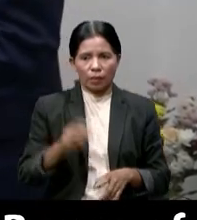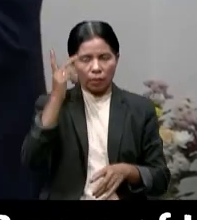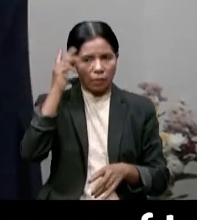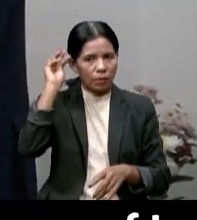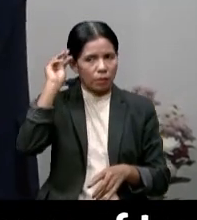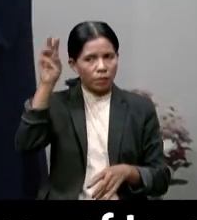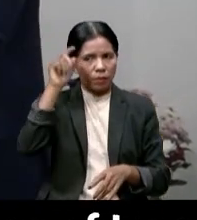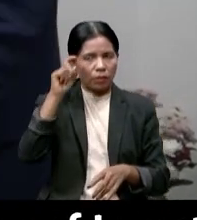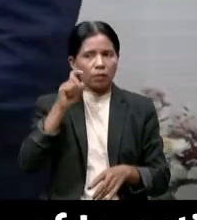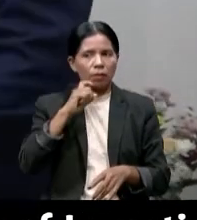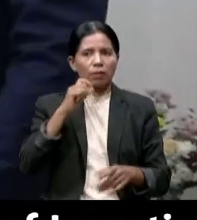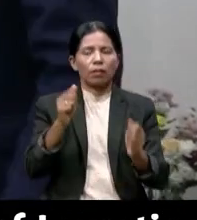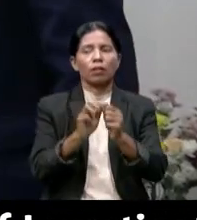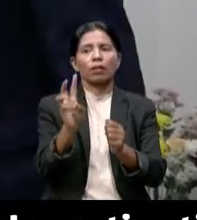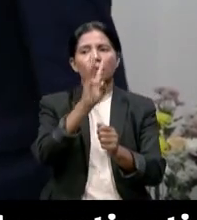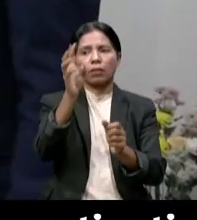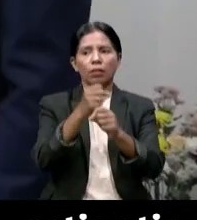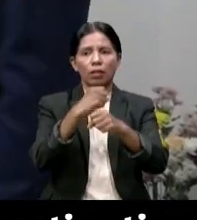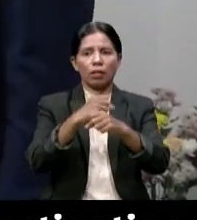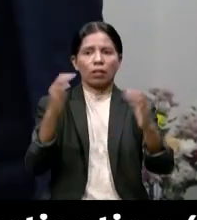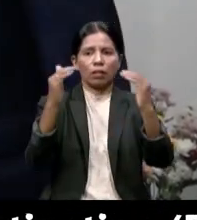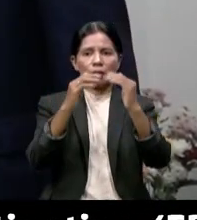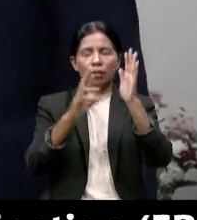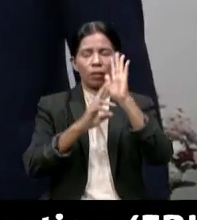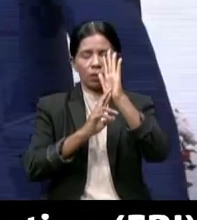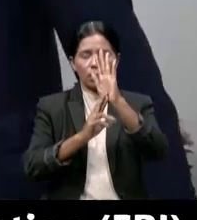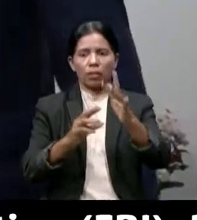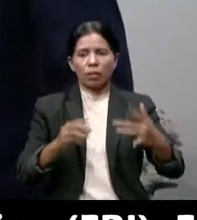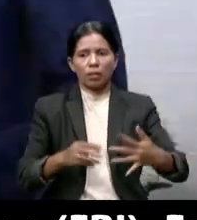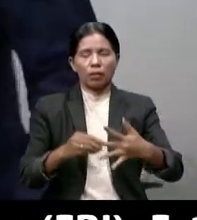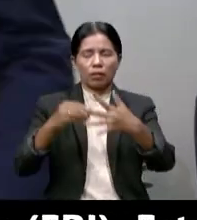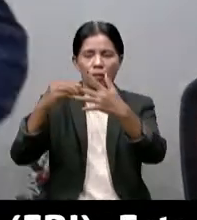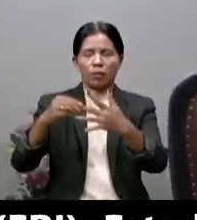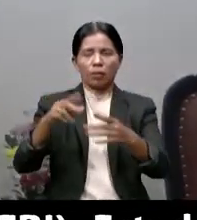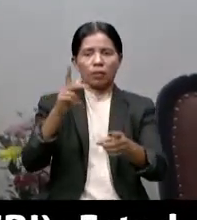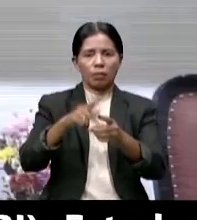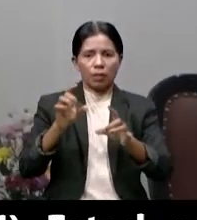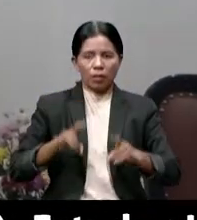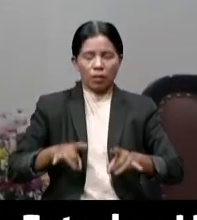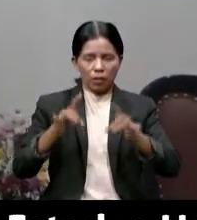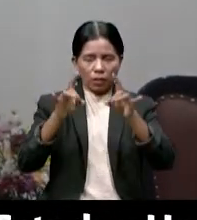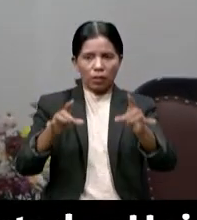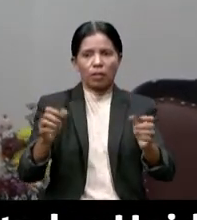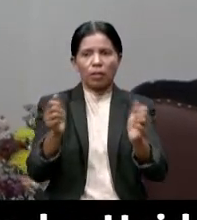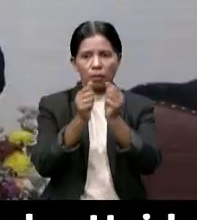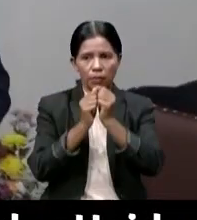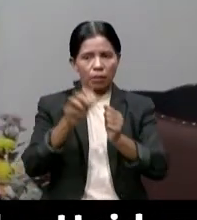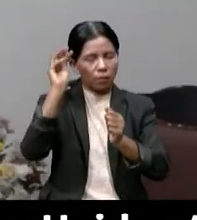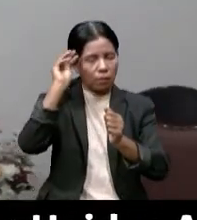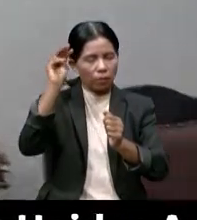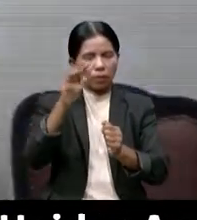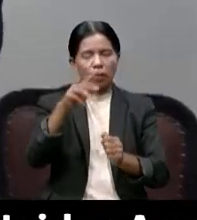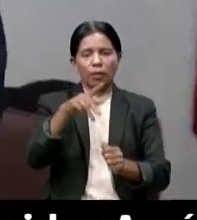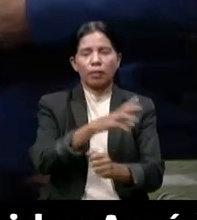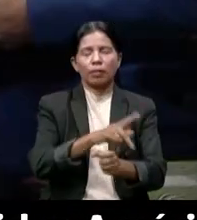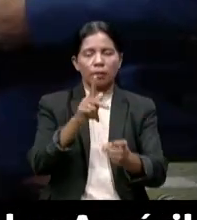Primeiro-ministro Kairala Sanana Guzmão quarta né ao encontro o representante especial Greater Sunrise Australia, e bem acompanha o vice-ministro